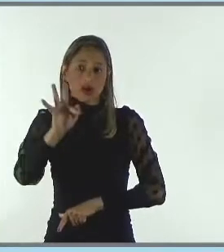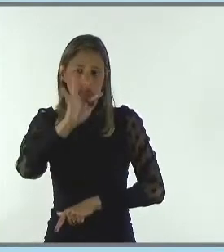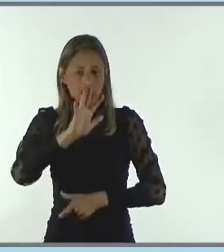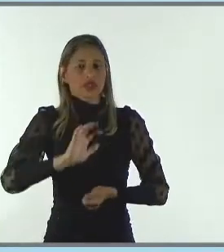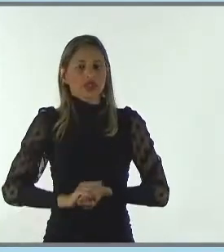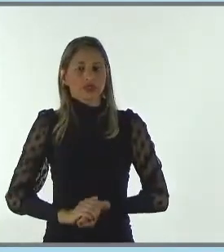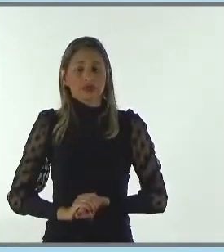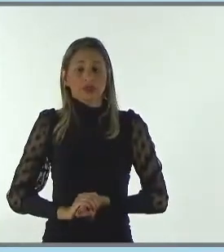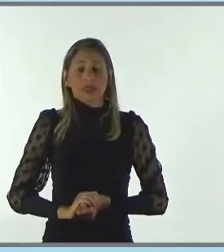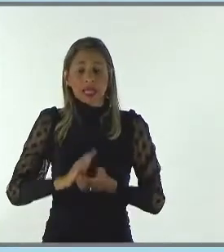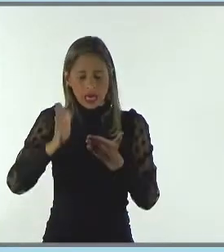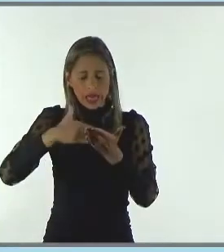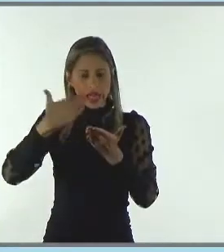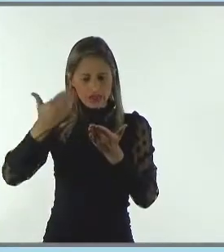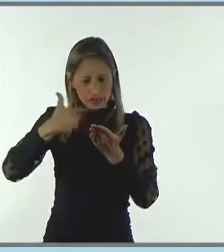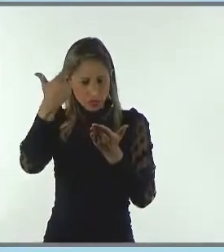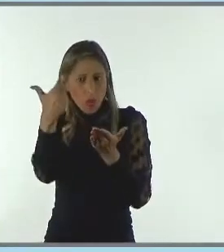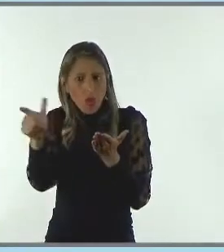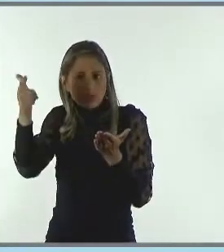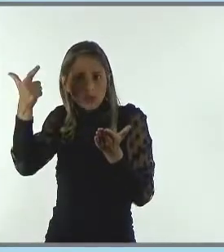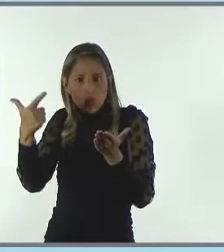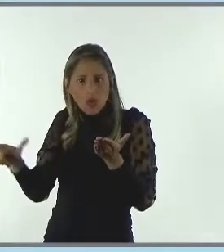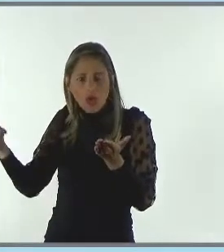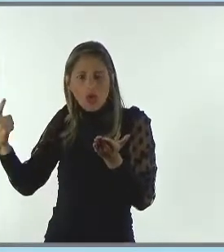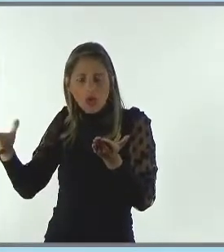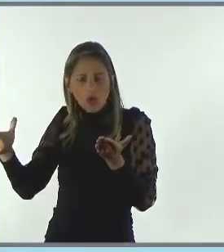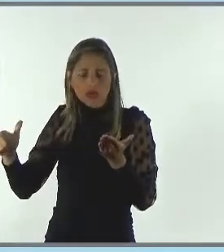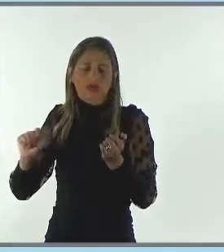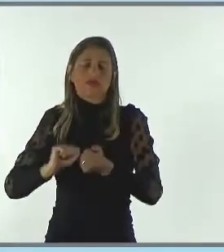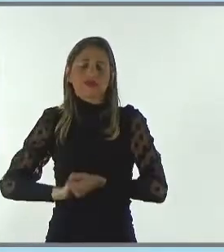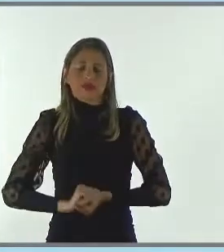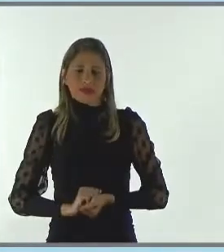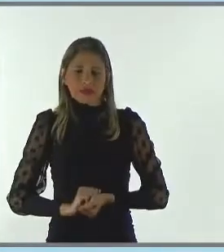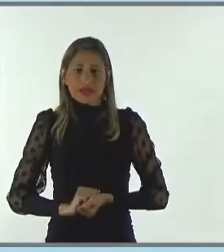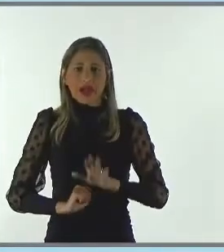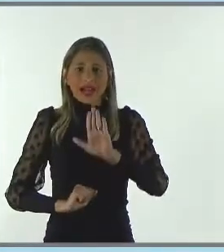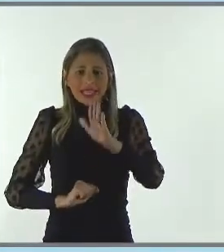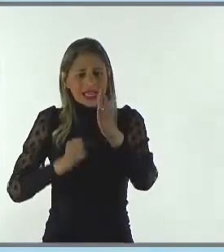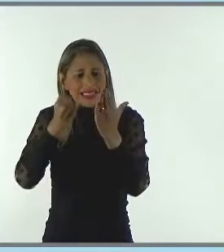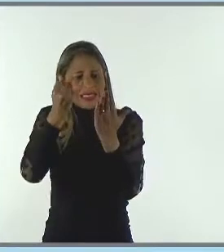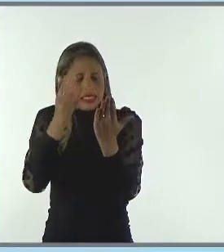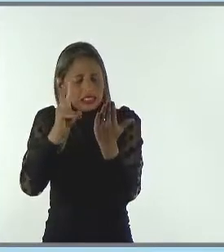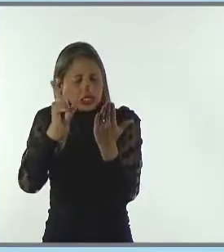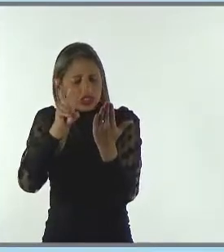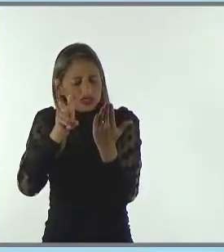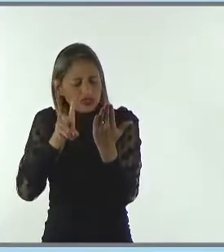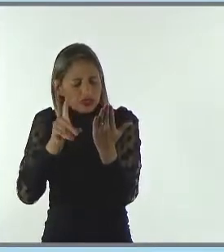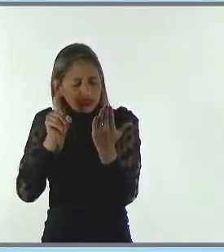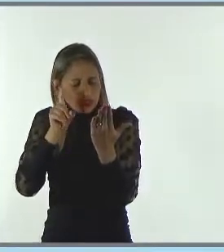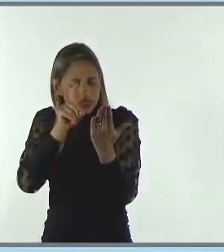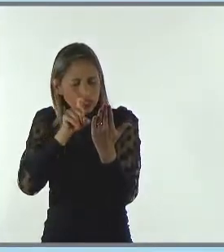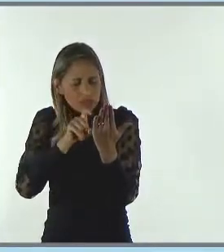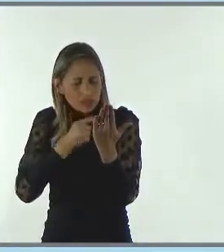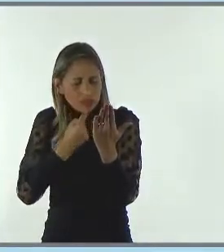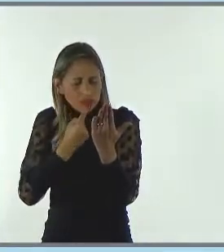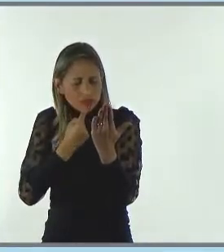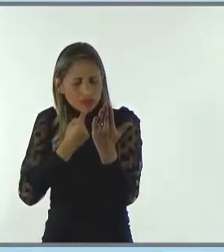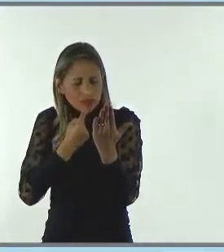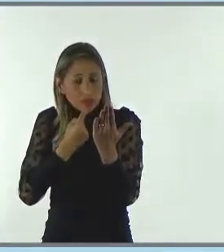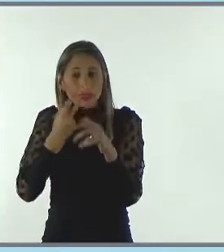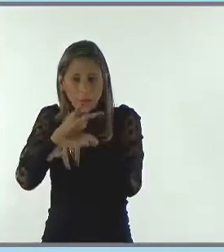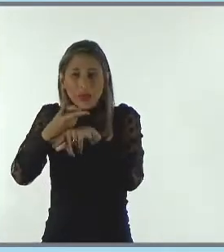Ele publicou, entre outros, é até difícil de ler, né? Tem parênteses e tudo, mas vocês procurem